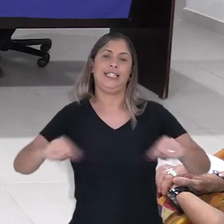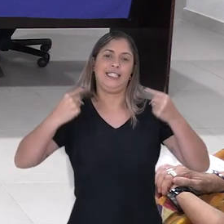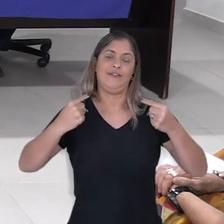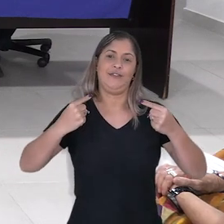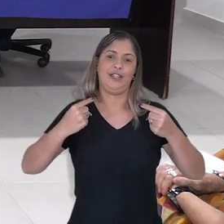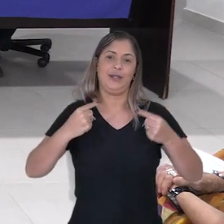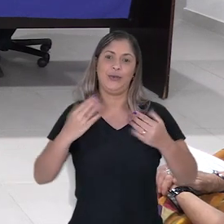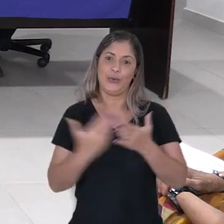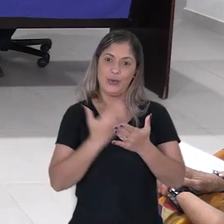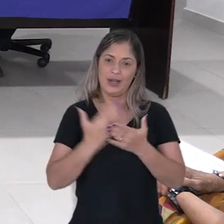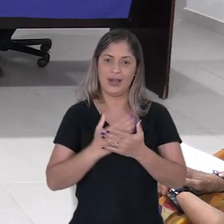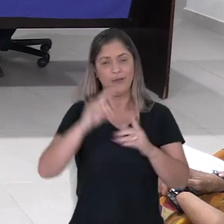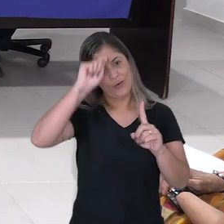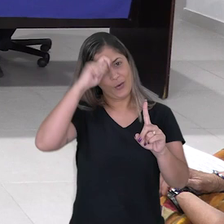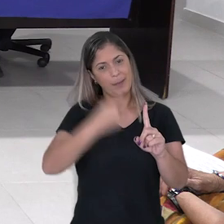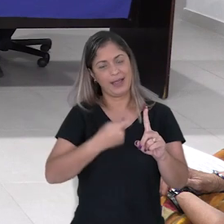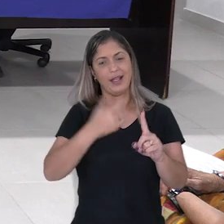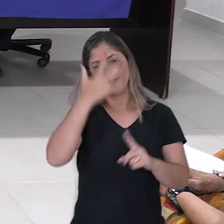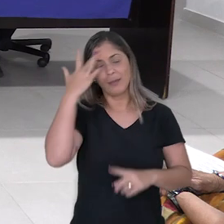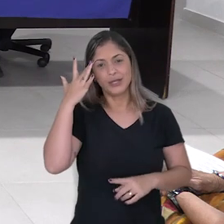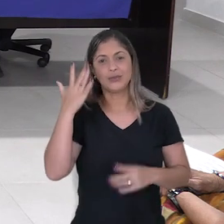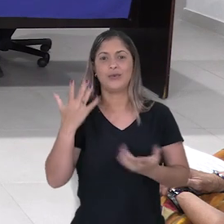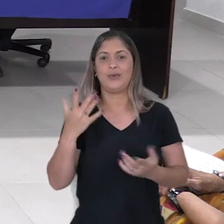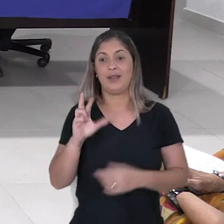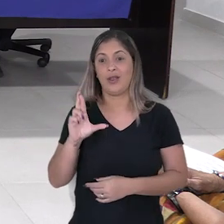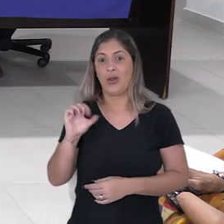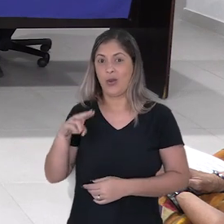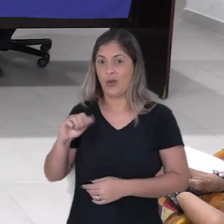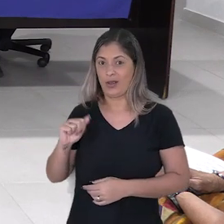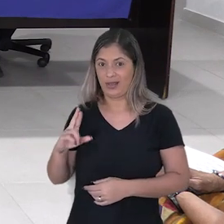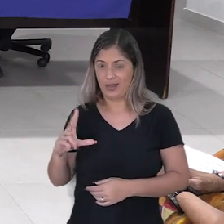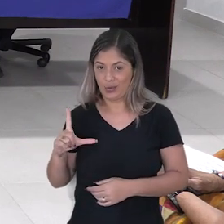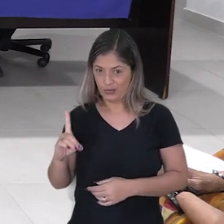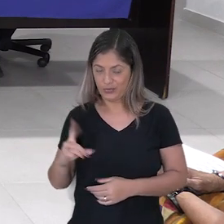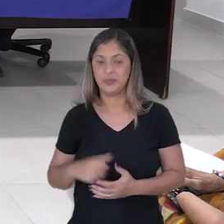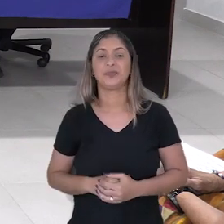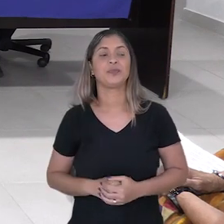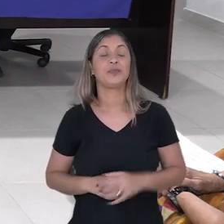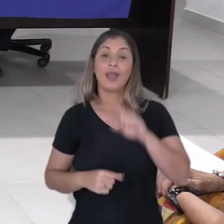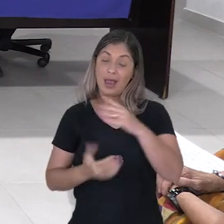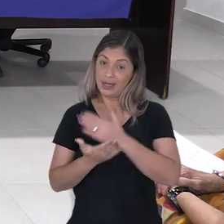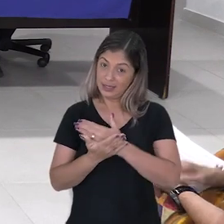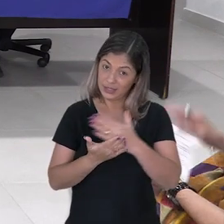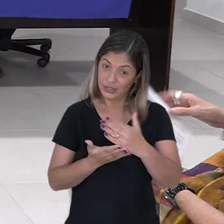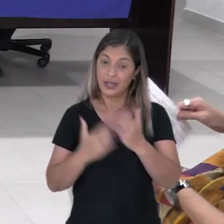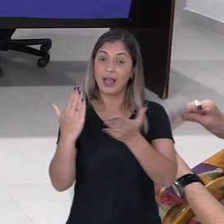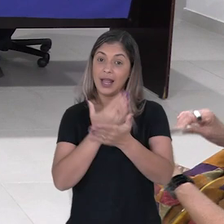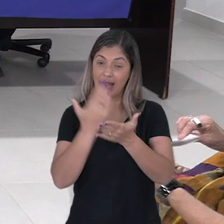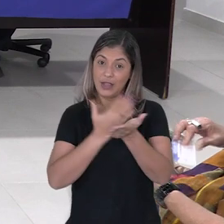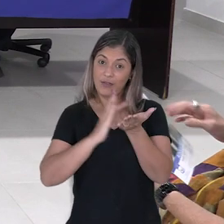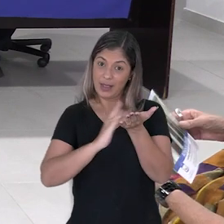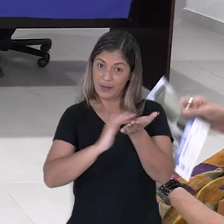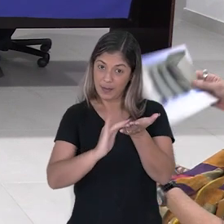um livro em homenagem a uma pessoa tão inovadora como o Scheller, né? E nessa iniciativa do livro em